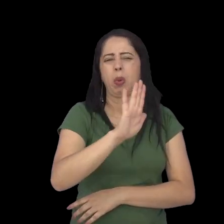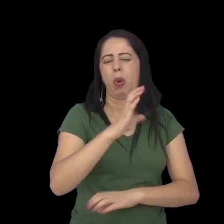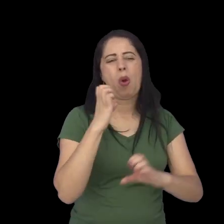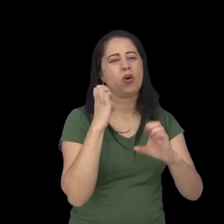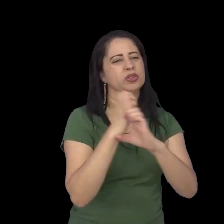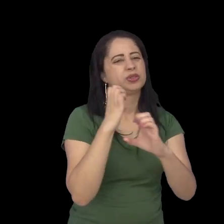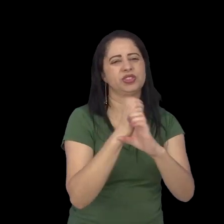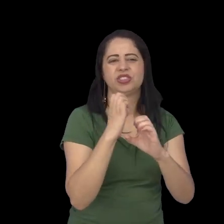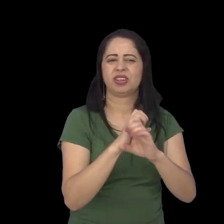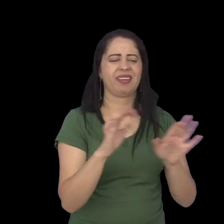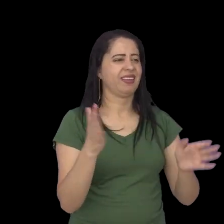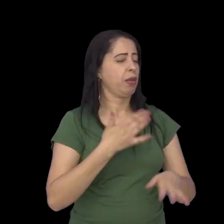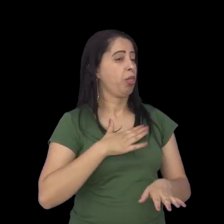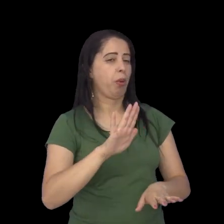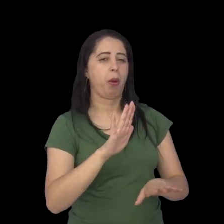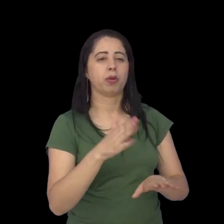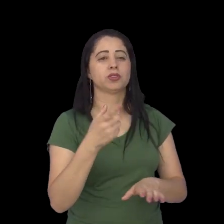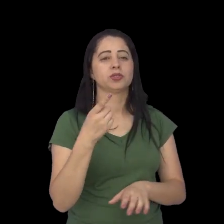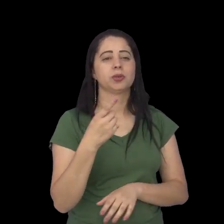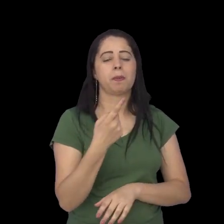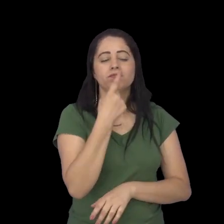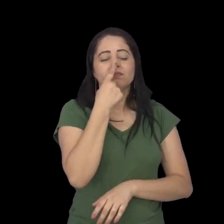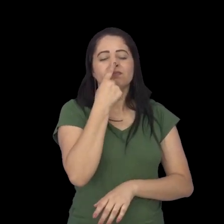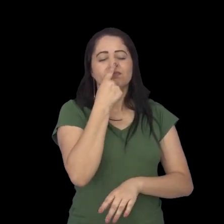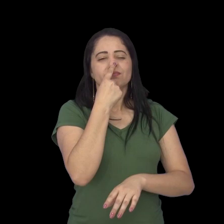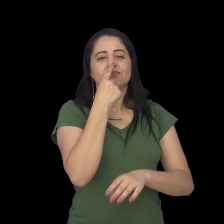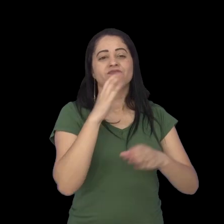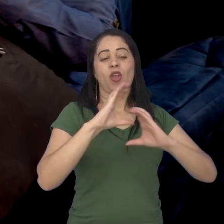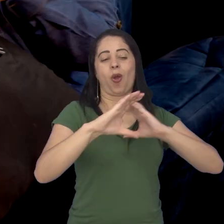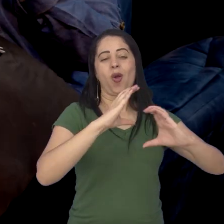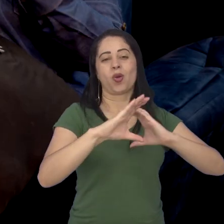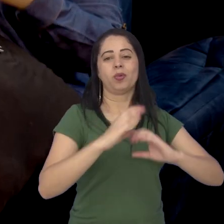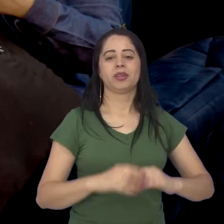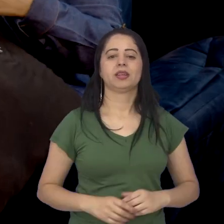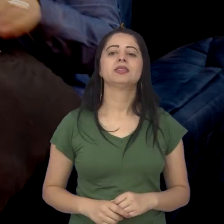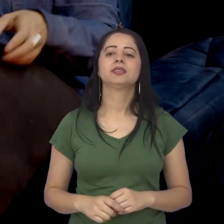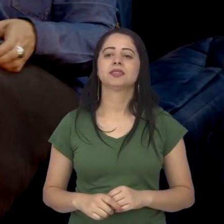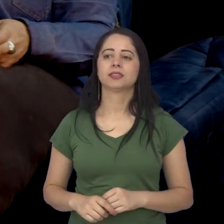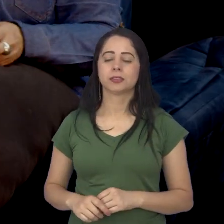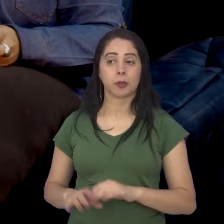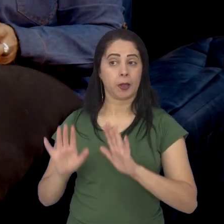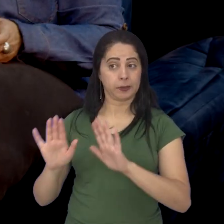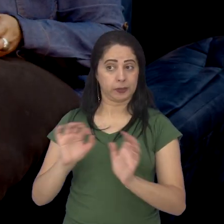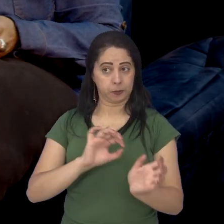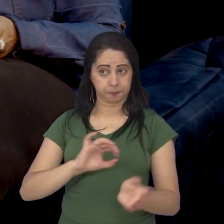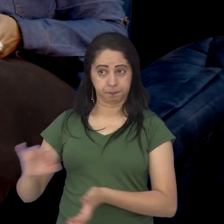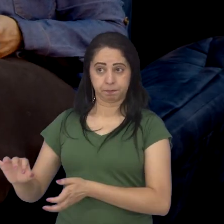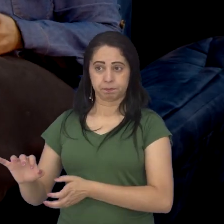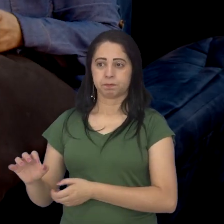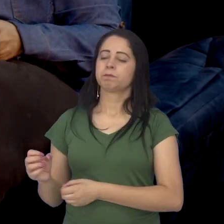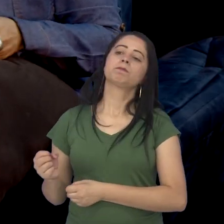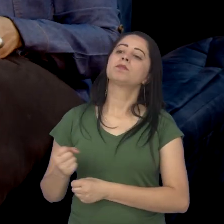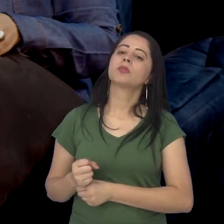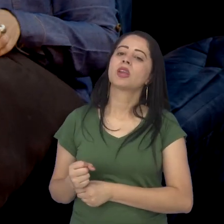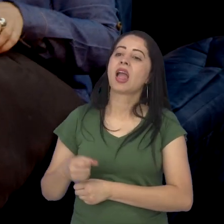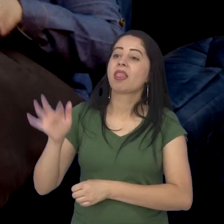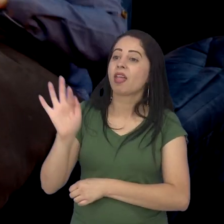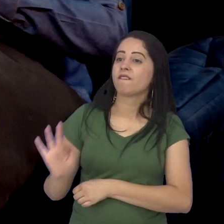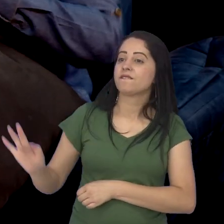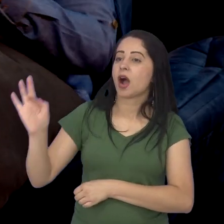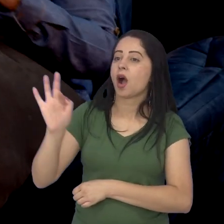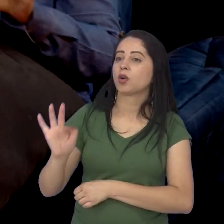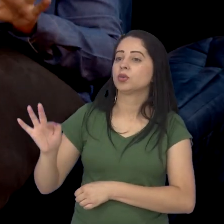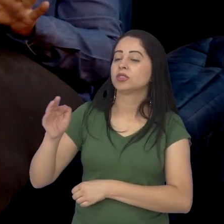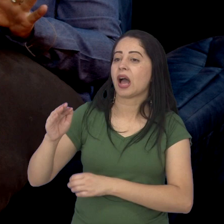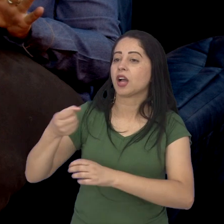mais engenharia civil, que era o que eu tinha escolhido, em obra. E tanto fluiu que no seu último ano de faculdade de jornalismo